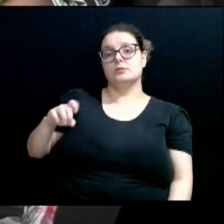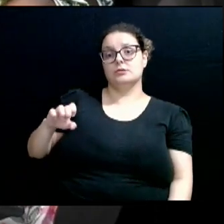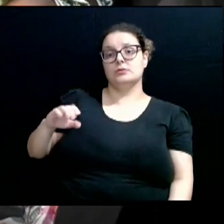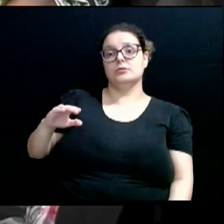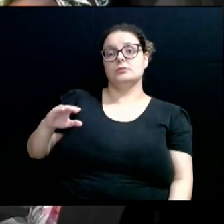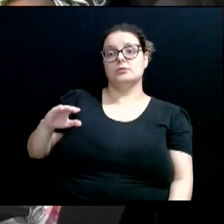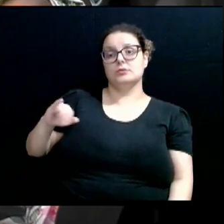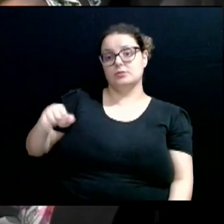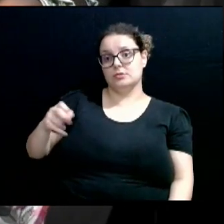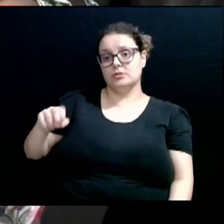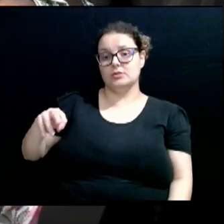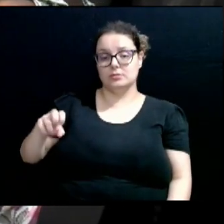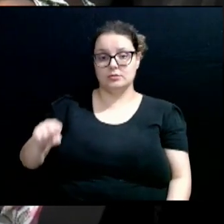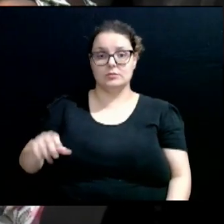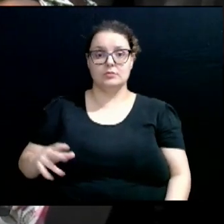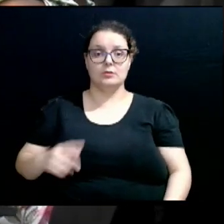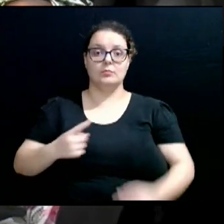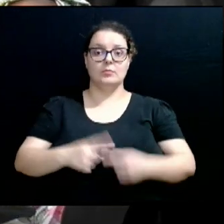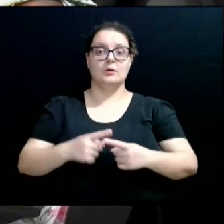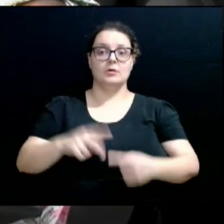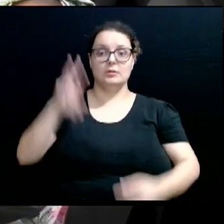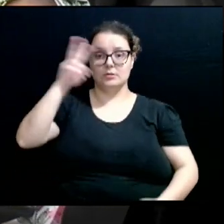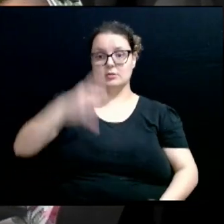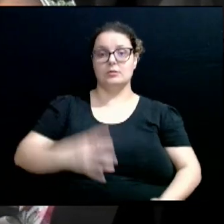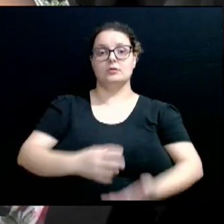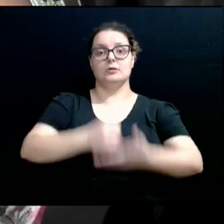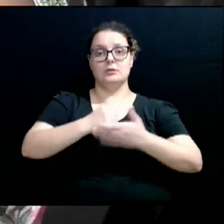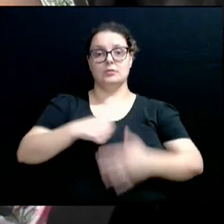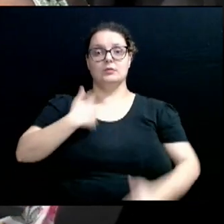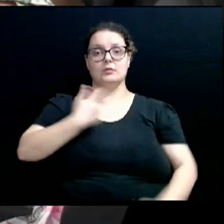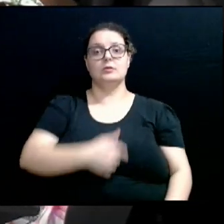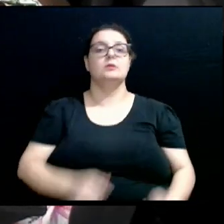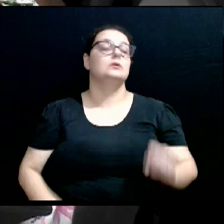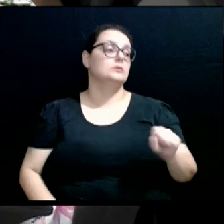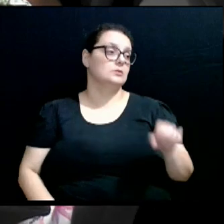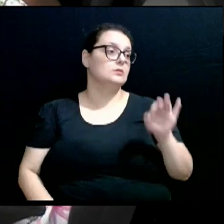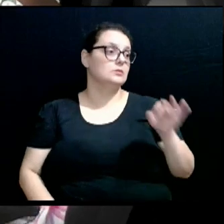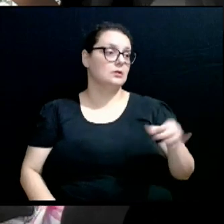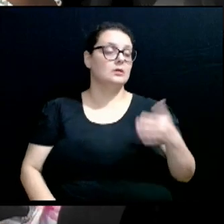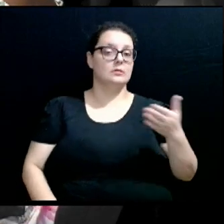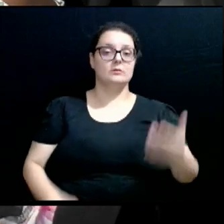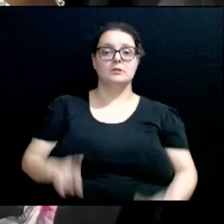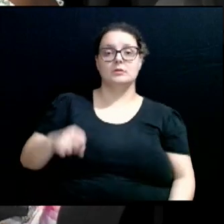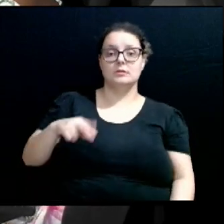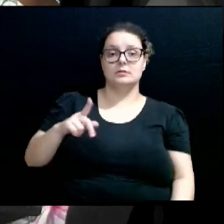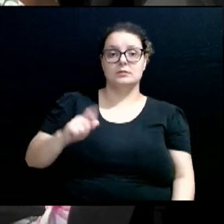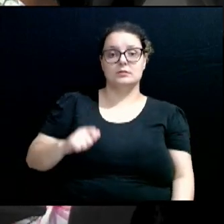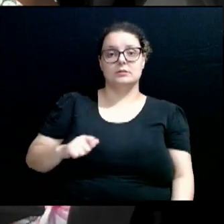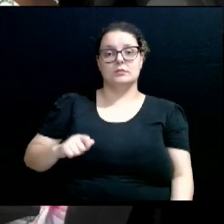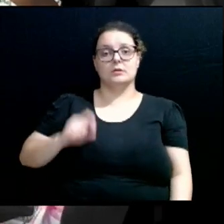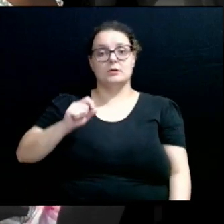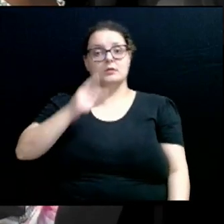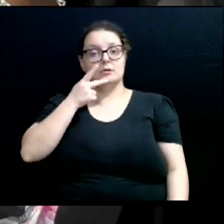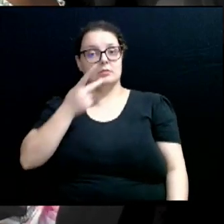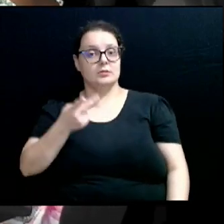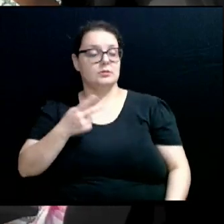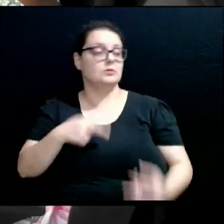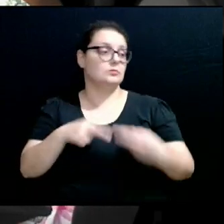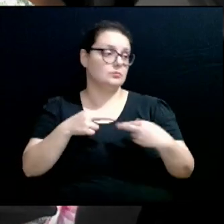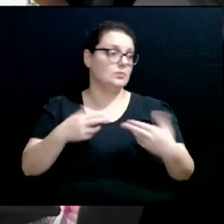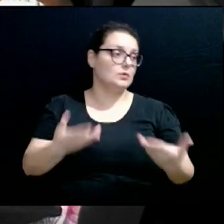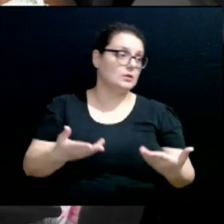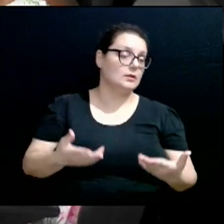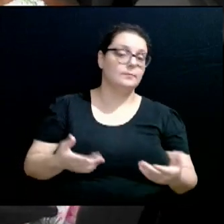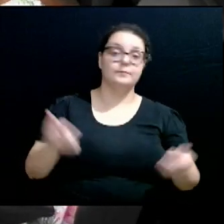nos resgatam, né? Nos resgatam, exatamente. E você, Danda, o que você diz a respeito, né, da potência de